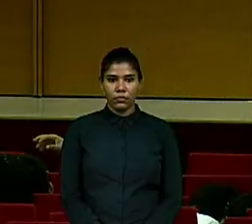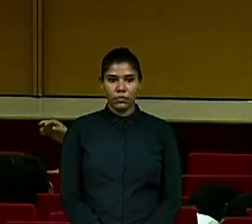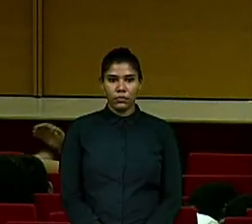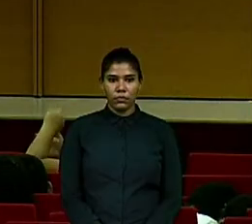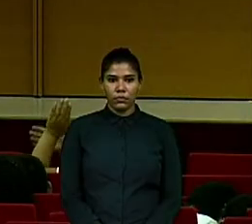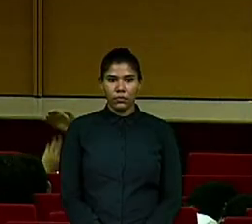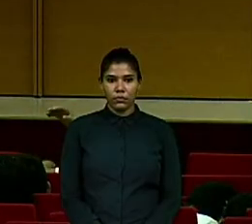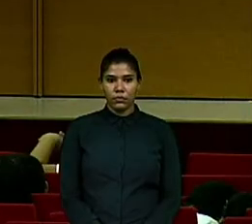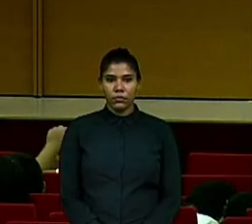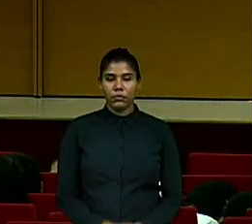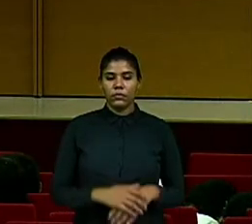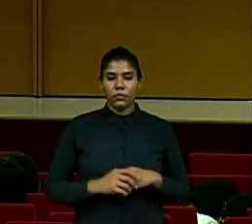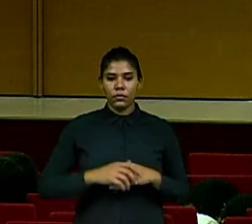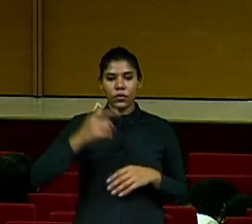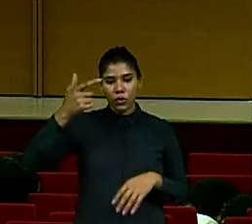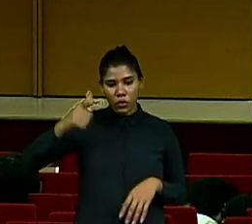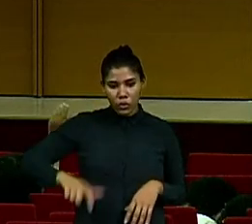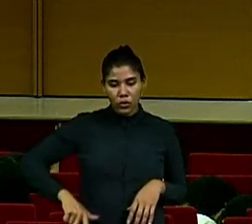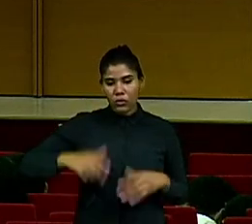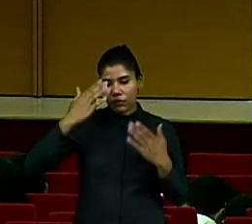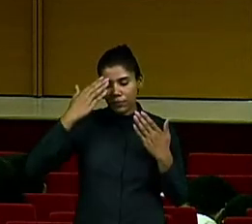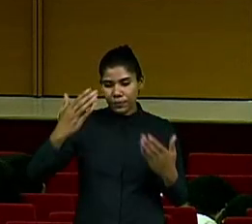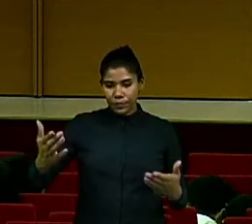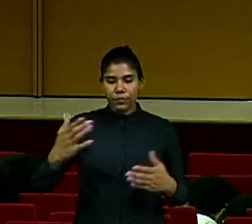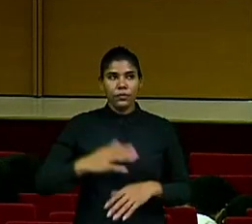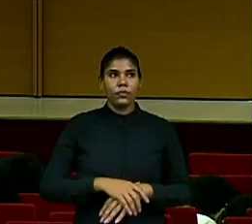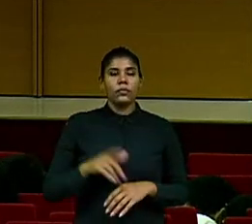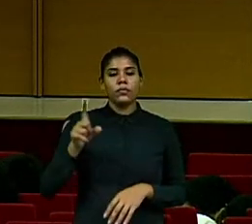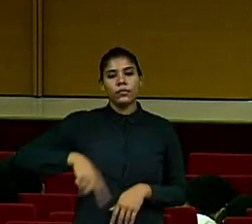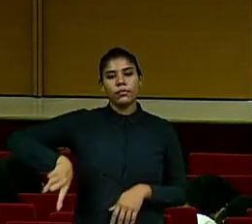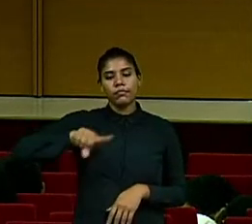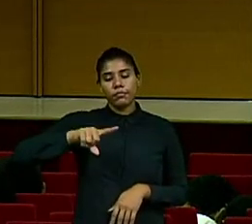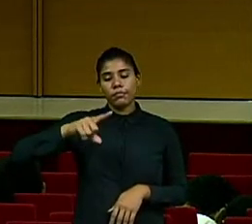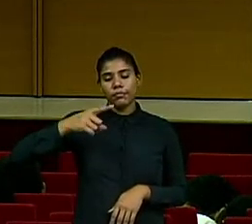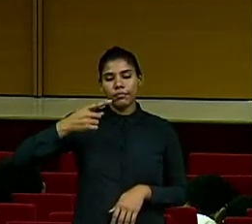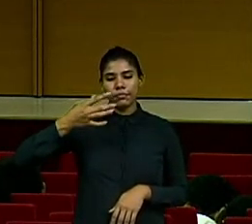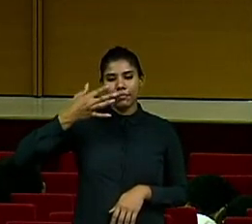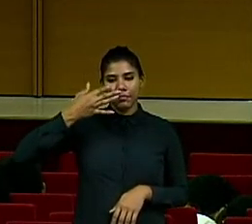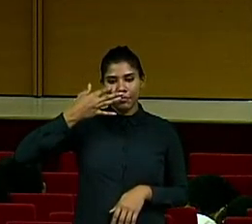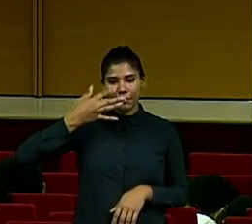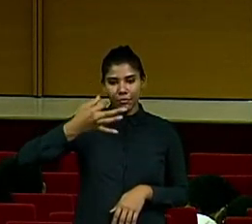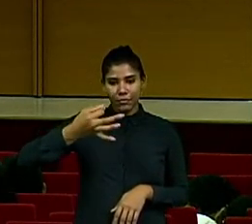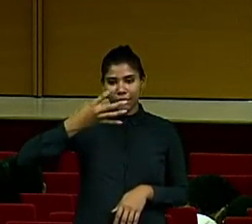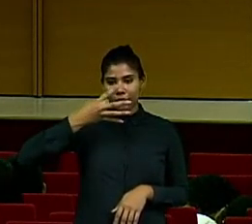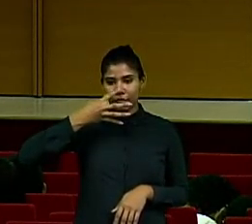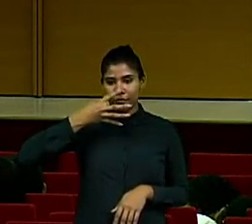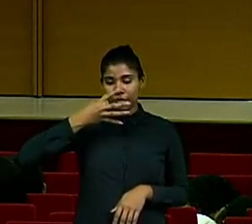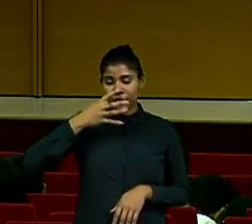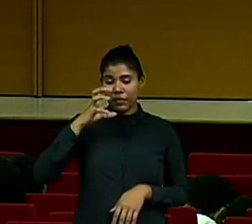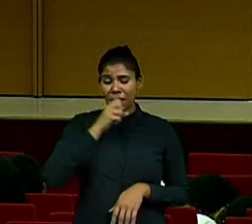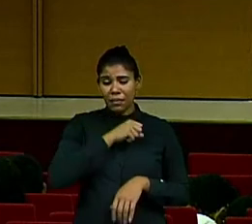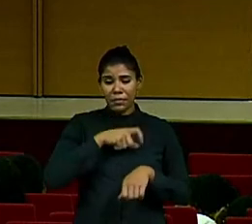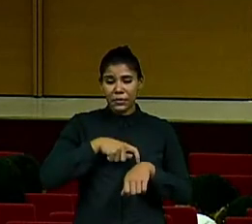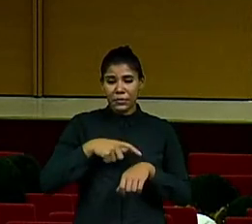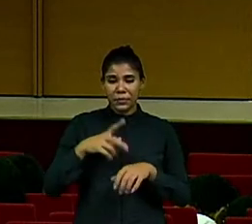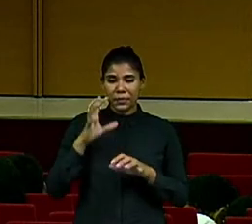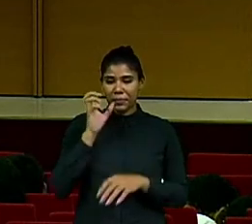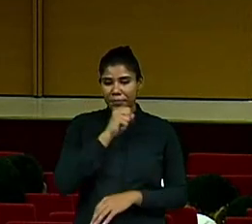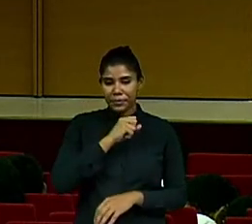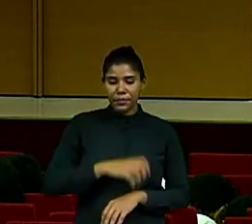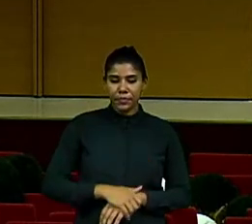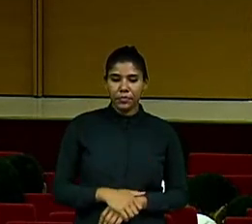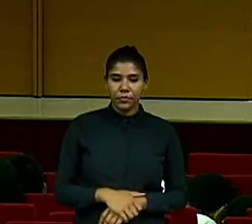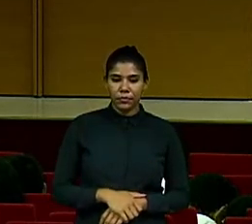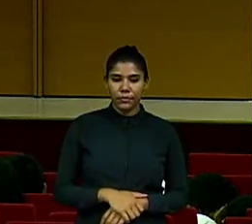mais uma vez muito obrigado pela atenção de vocês eu nem consegui aqui controlar o tempo